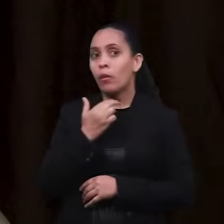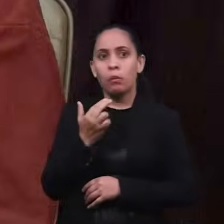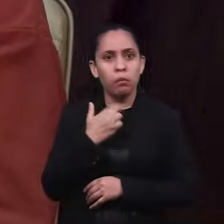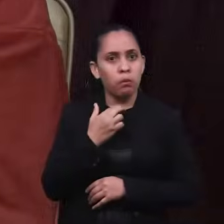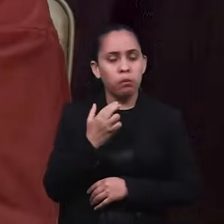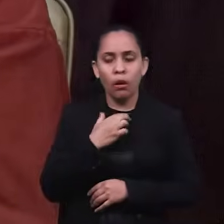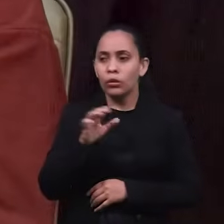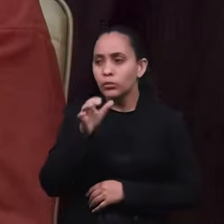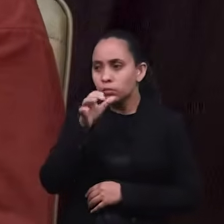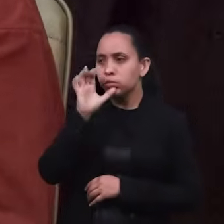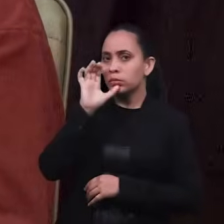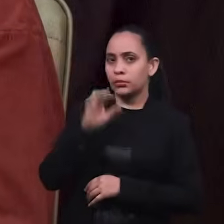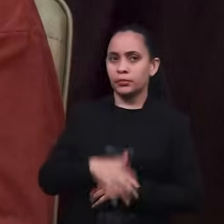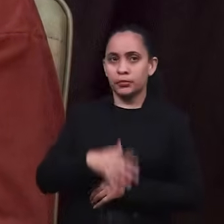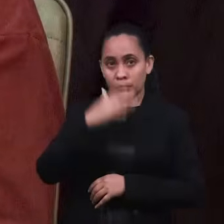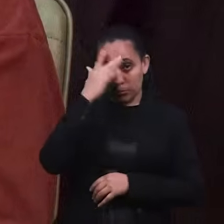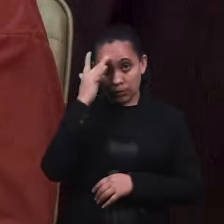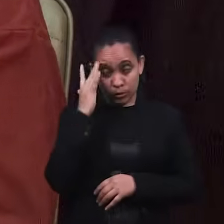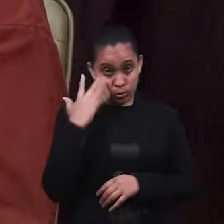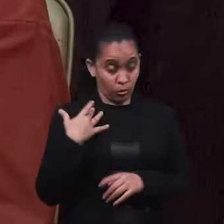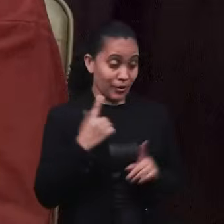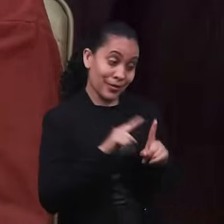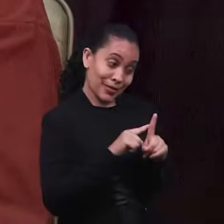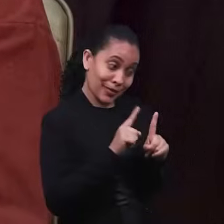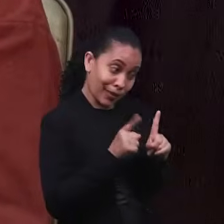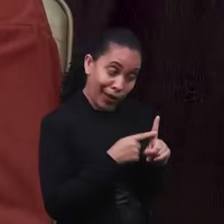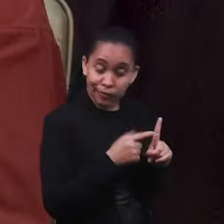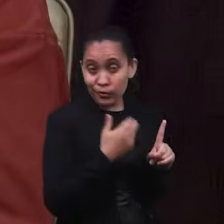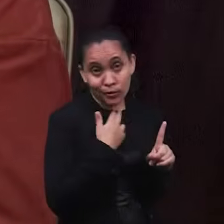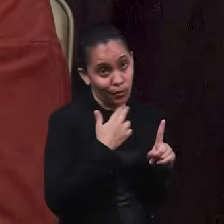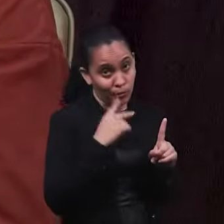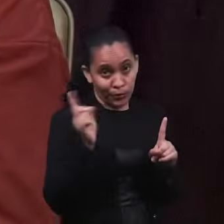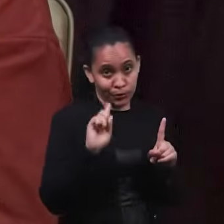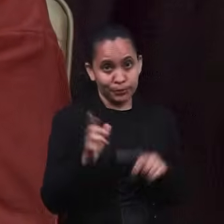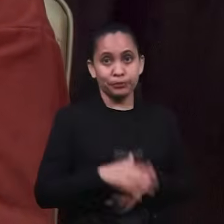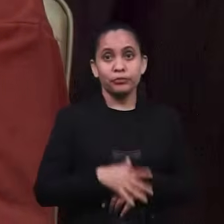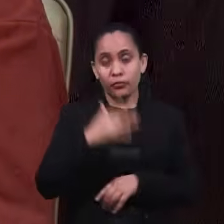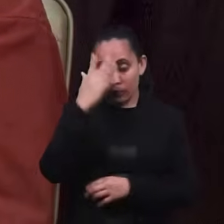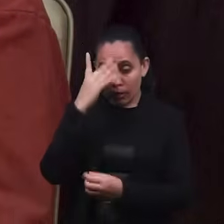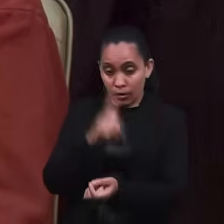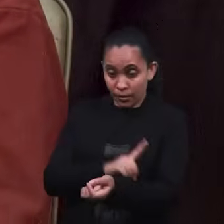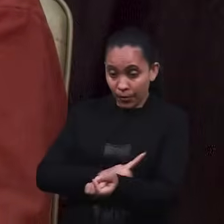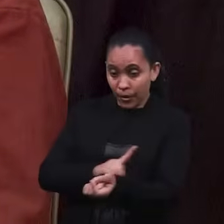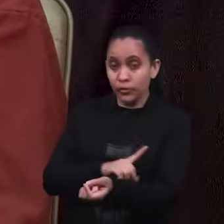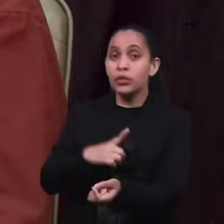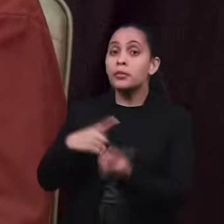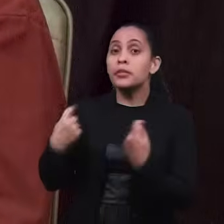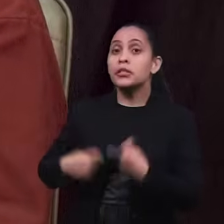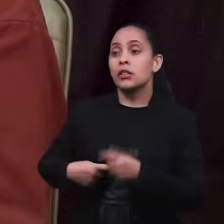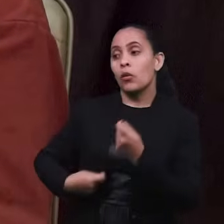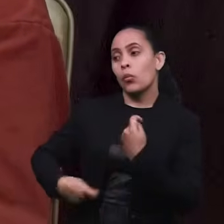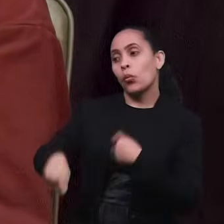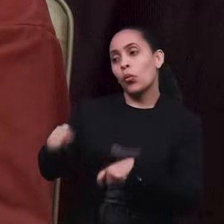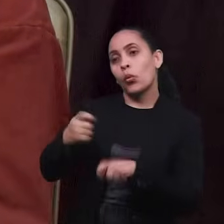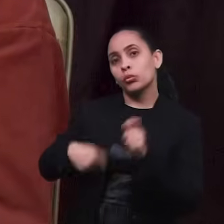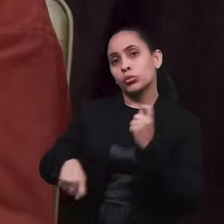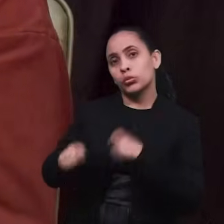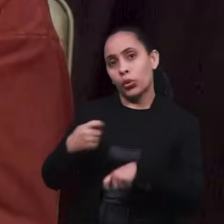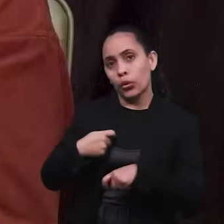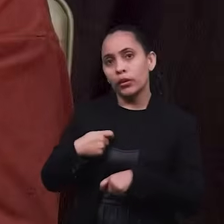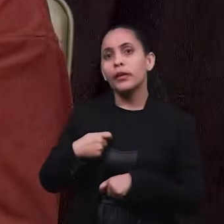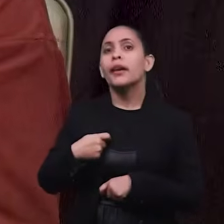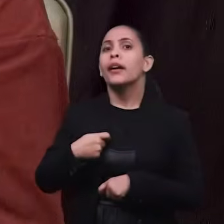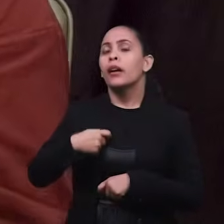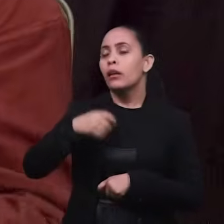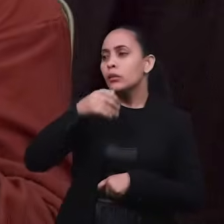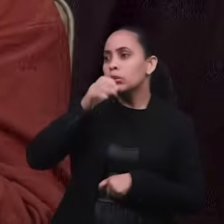Então, gestantes, tá? O diabético, ele tem que ter um controle nesse